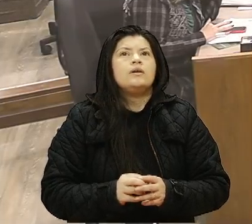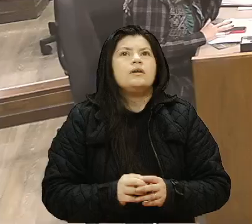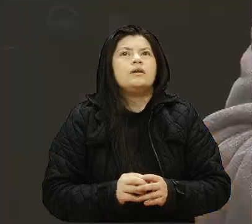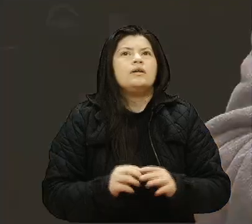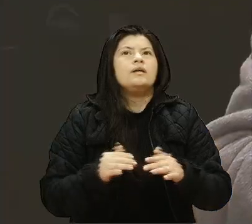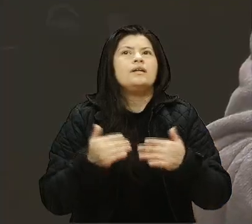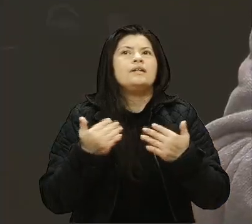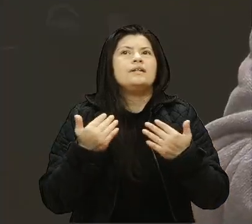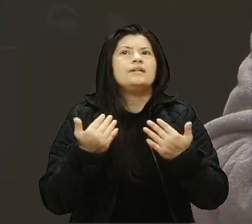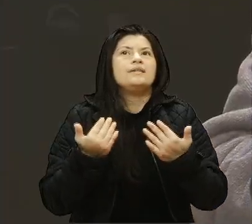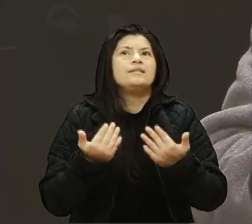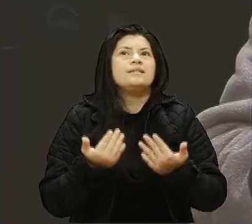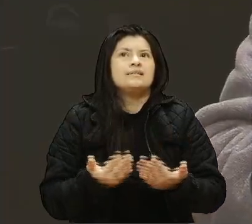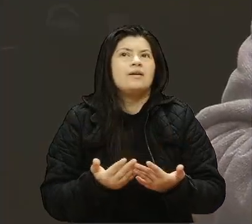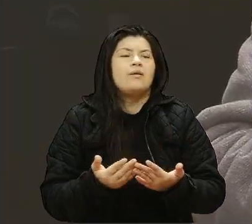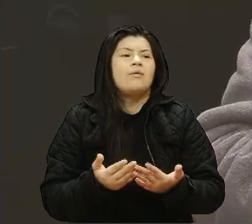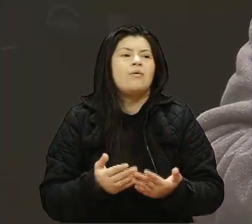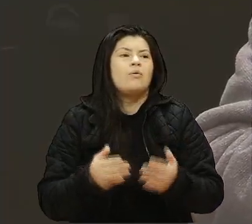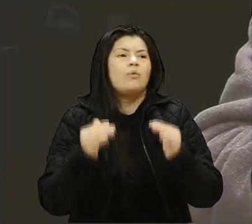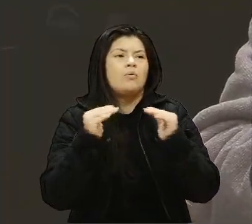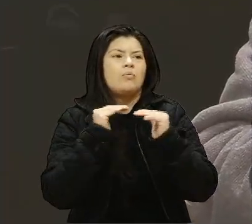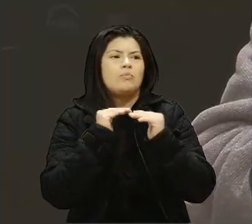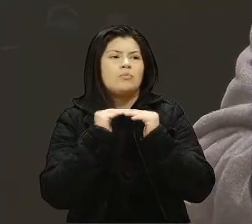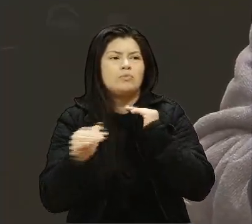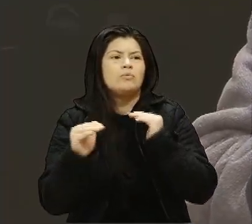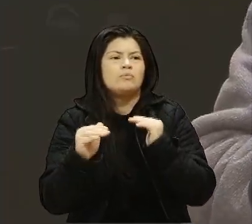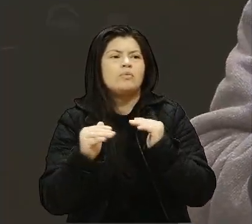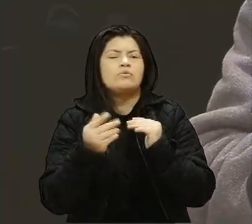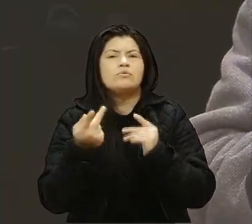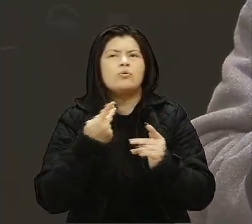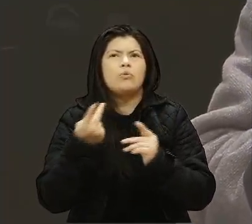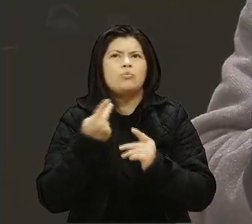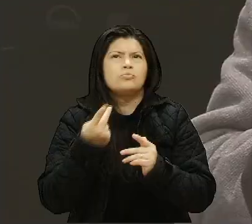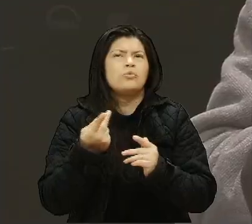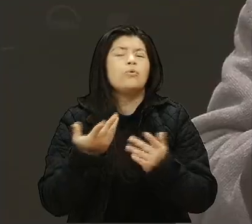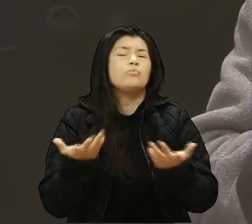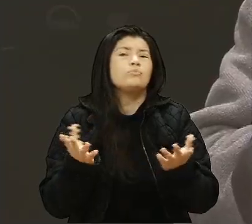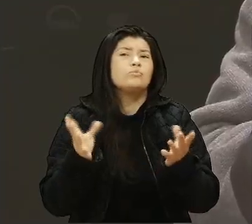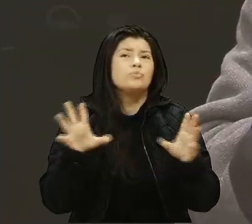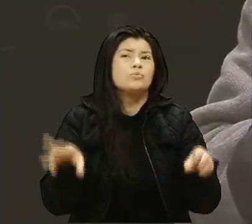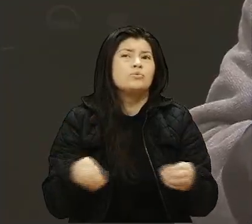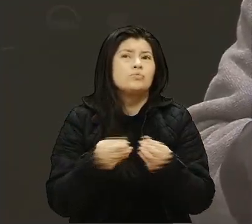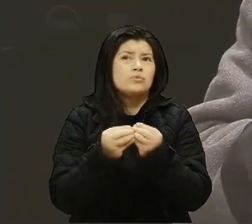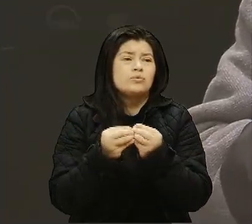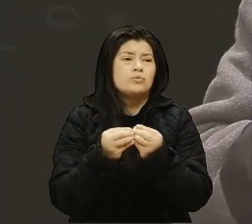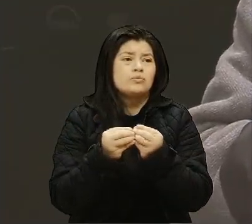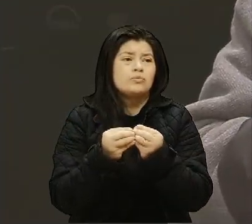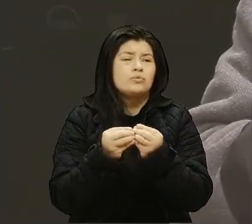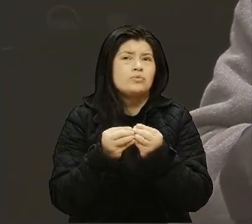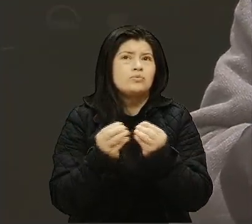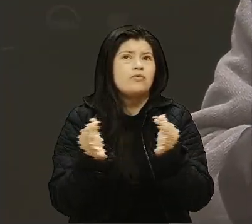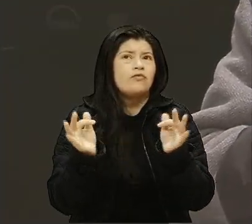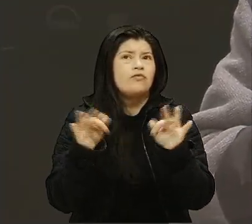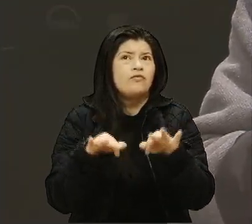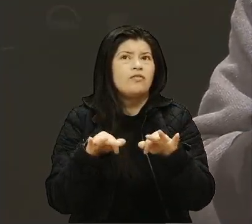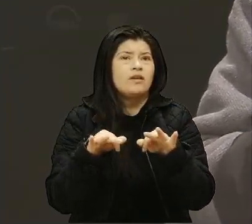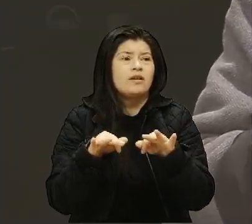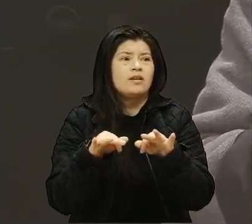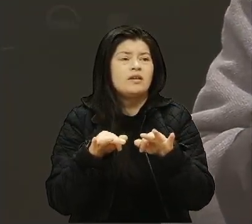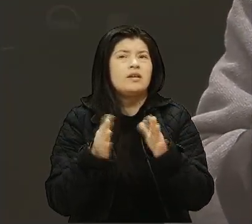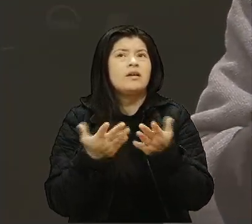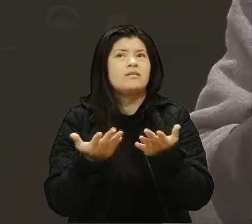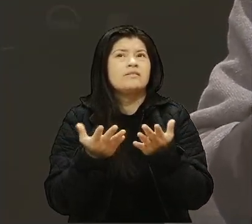das divergências que eu tenho com o capitão Ramon, o que eu gostaria de concluir é que o Congresso Nacional Brasileiro vai arquivar